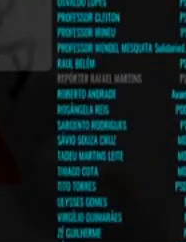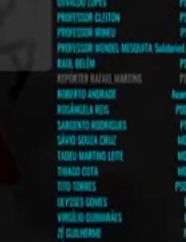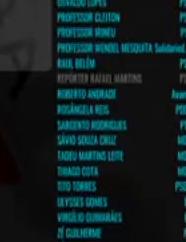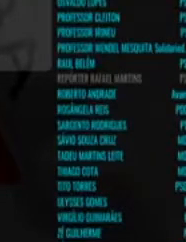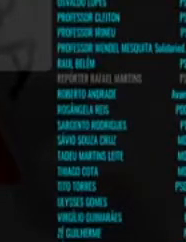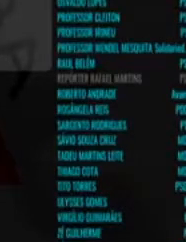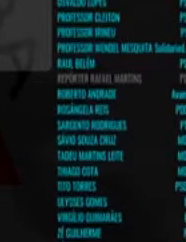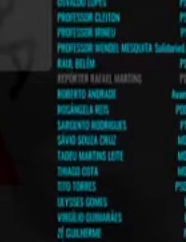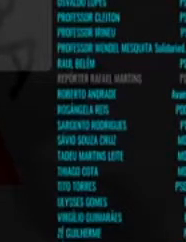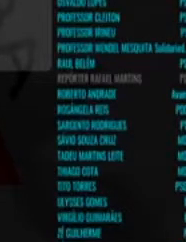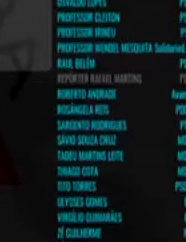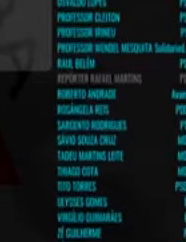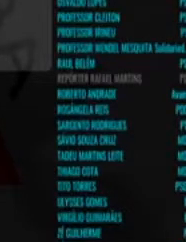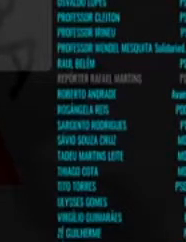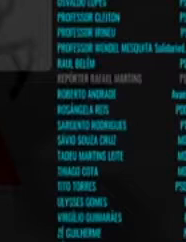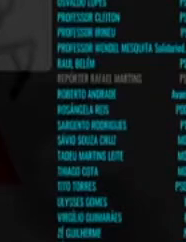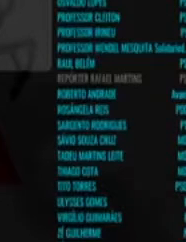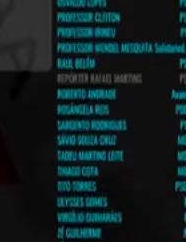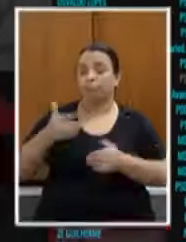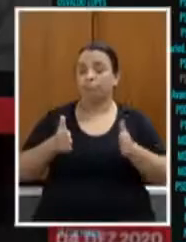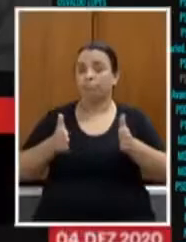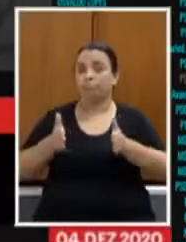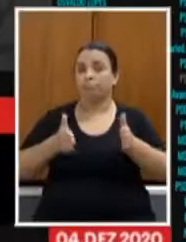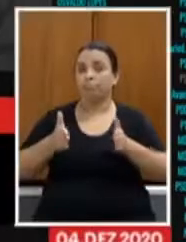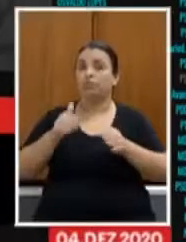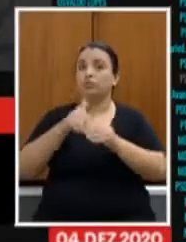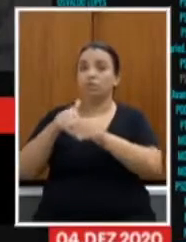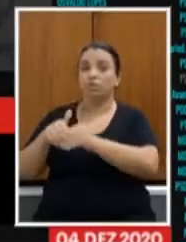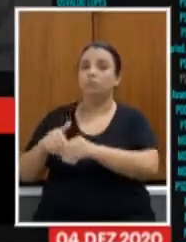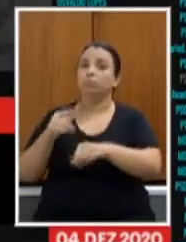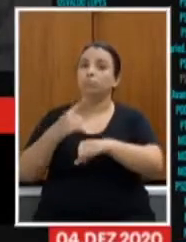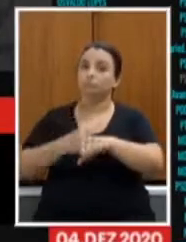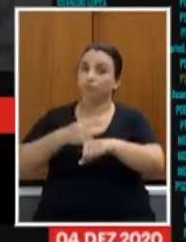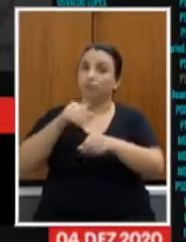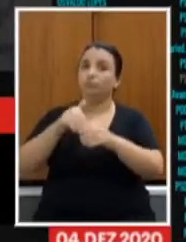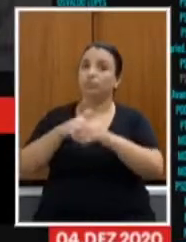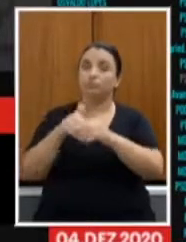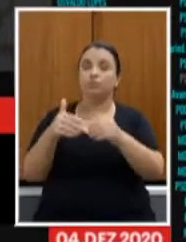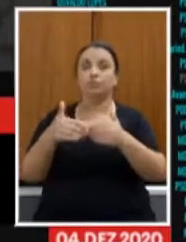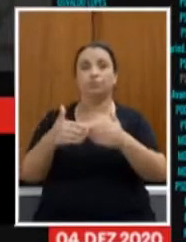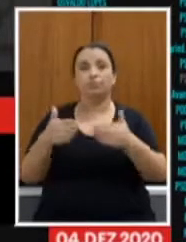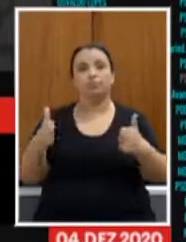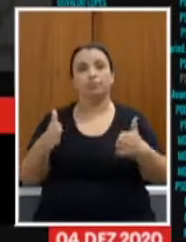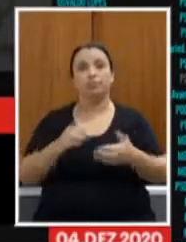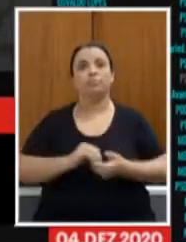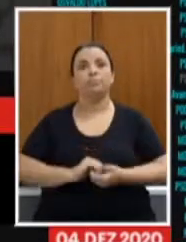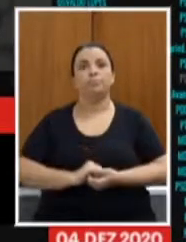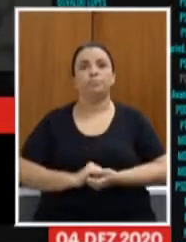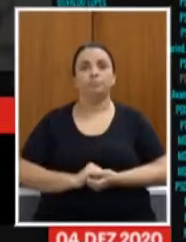A presidência vai proceder à segunda chamada de votação. Em votação.